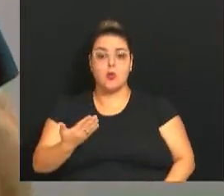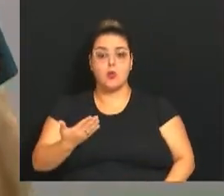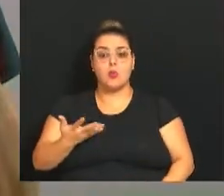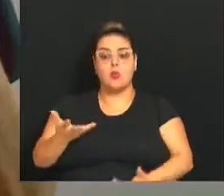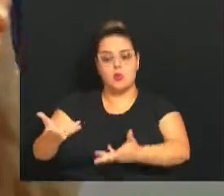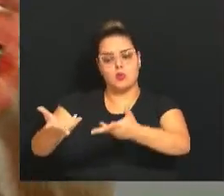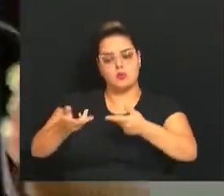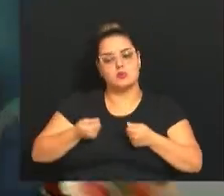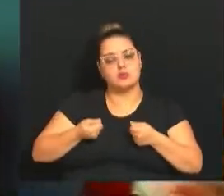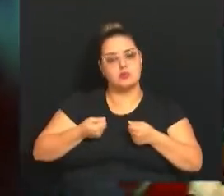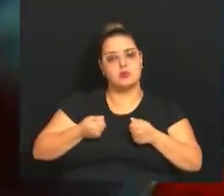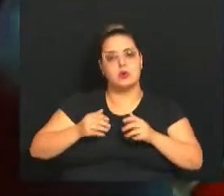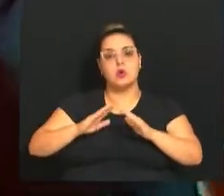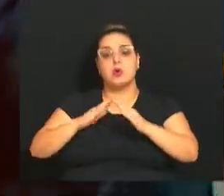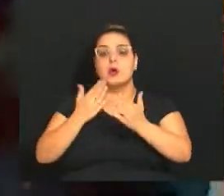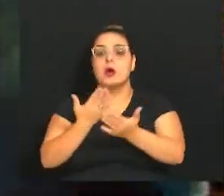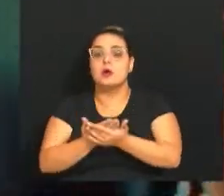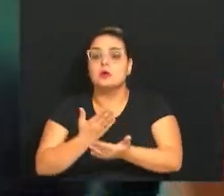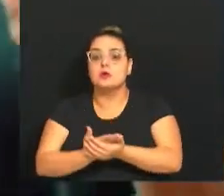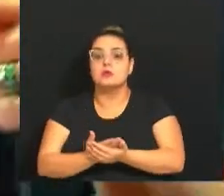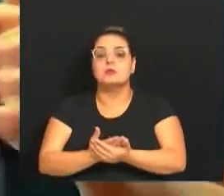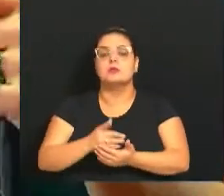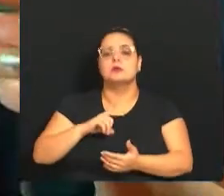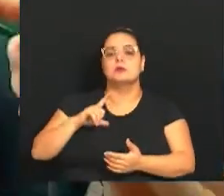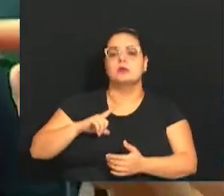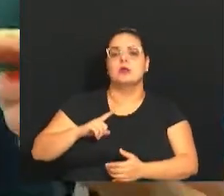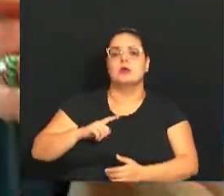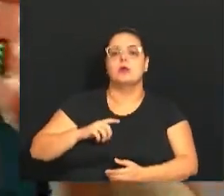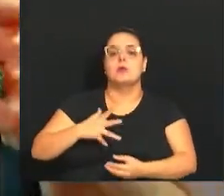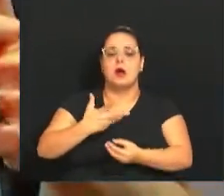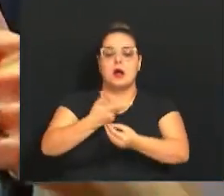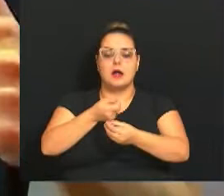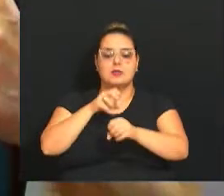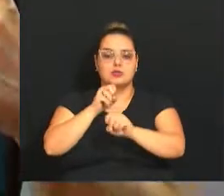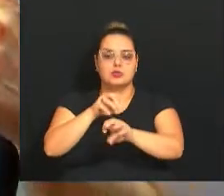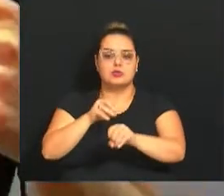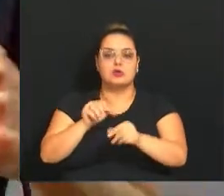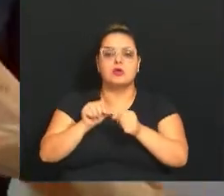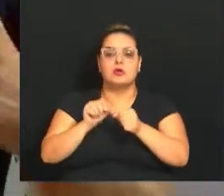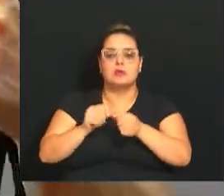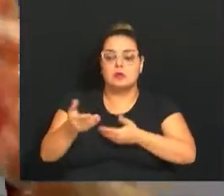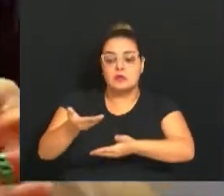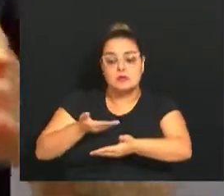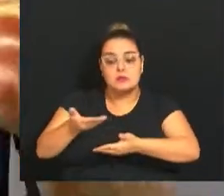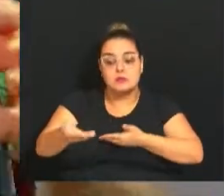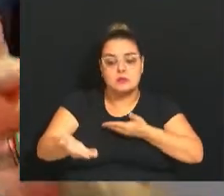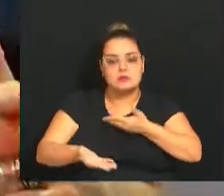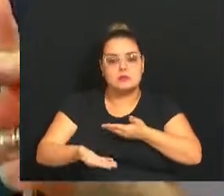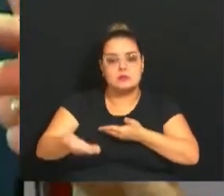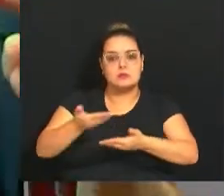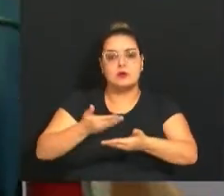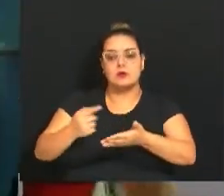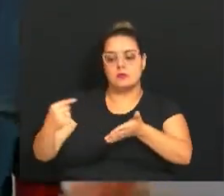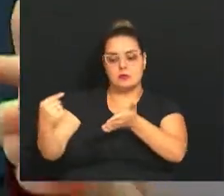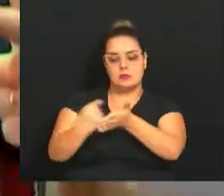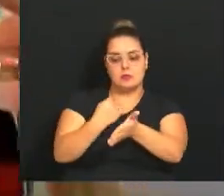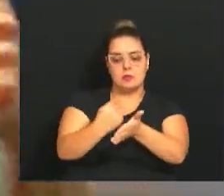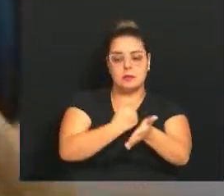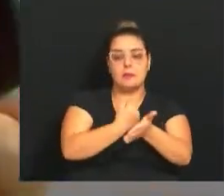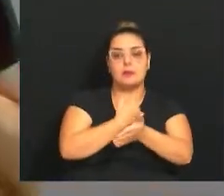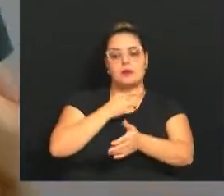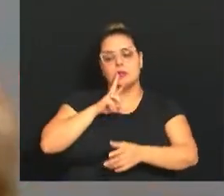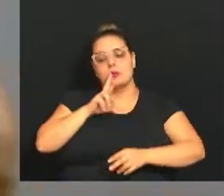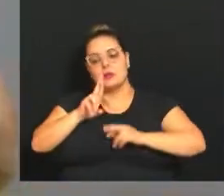escolas, a gente sempre tem uma arte educadora, uma pessoa que faça essa mediação para ter algumas perguntas disparadoras, que